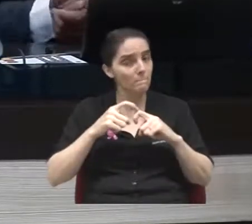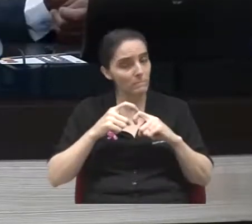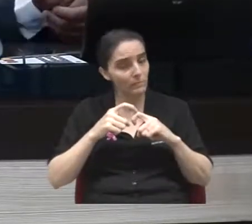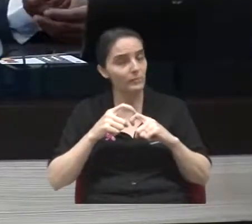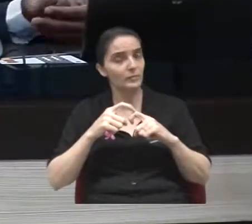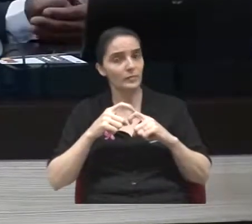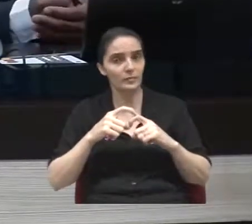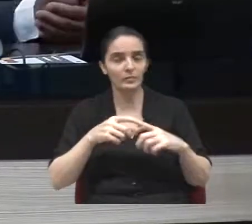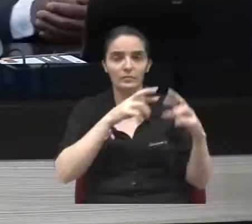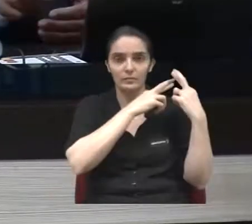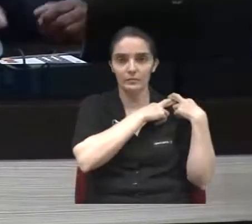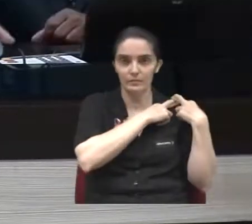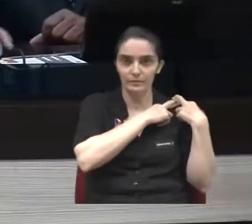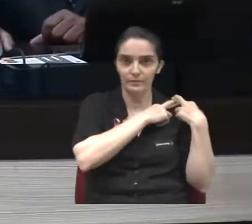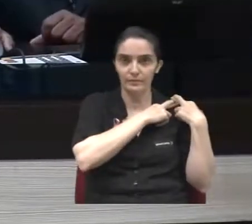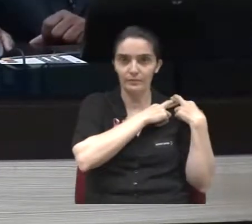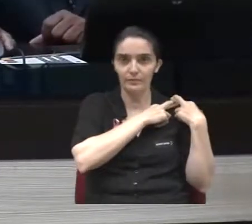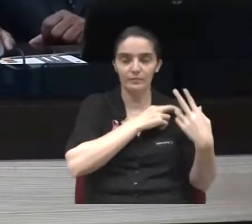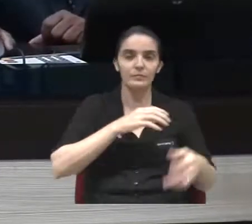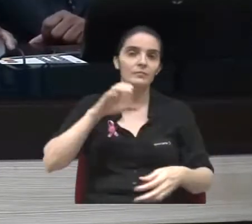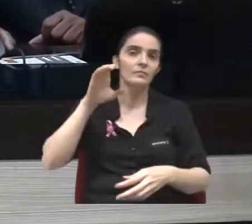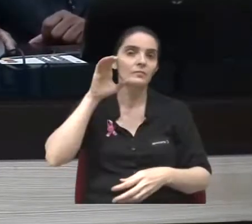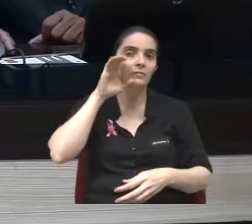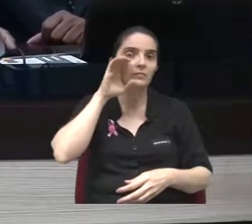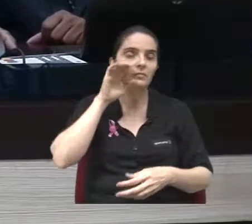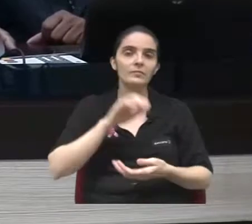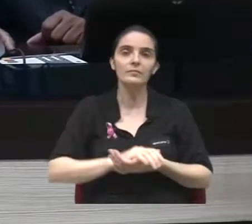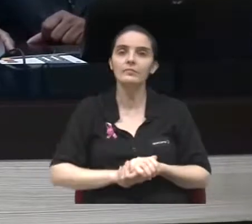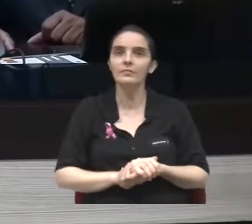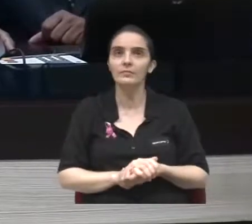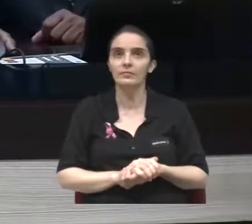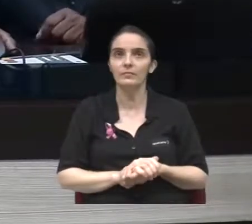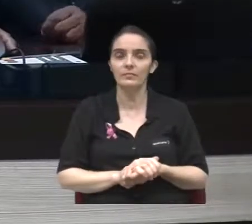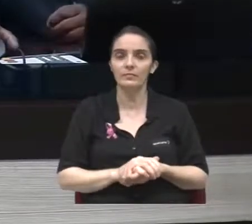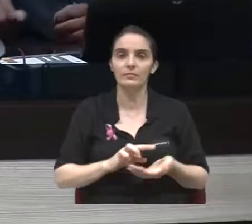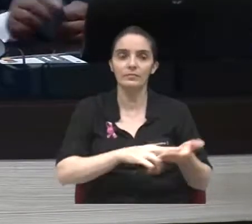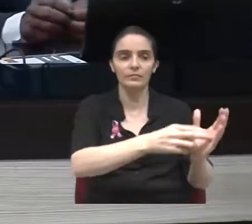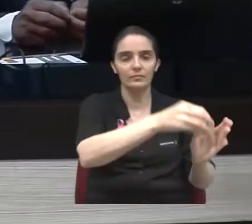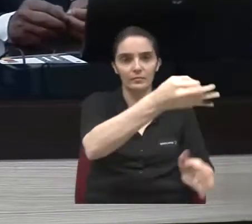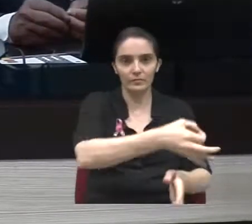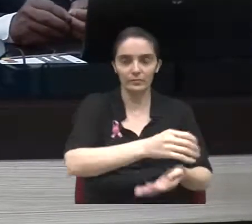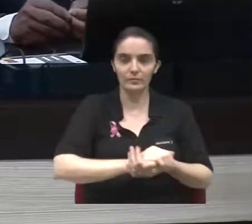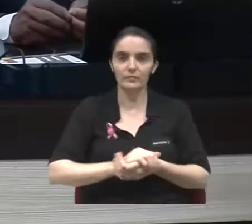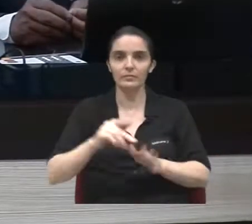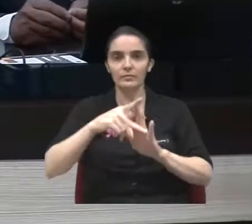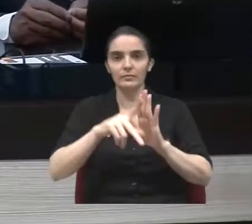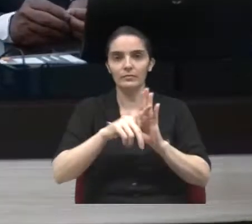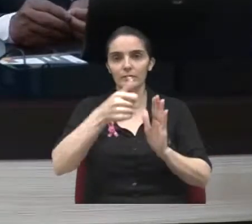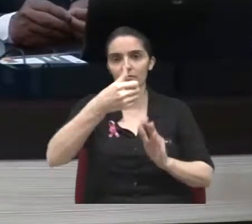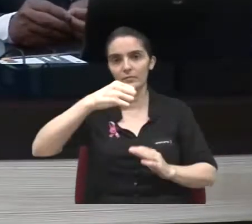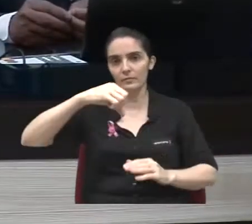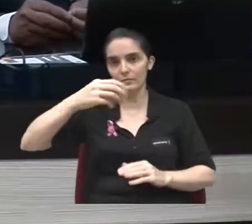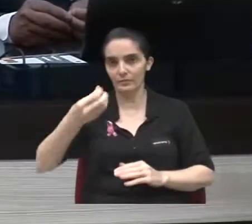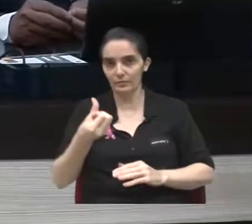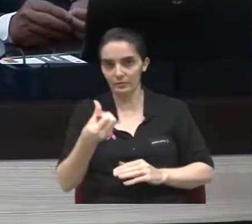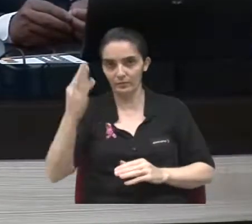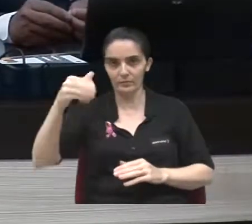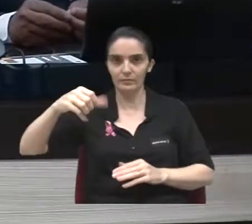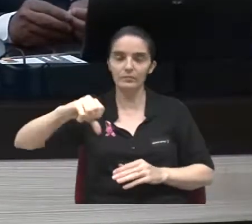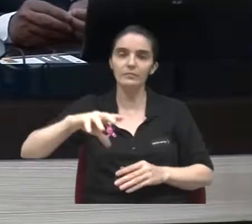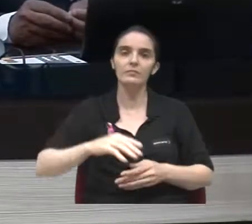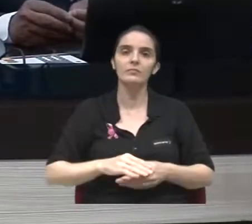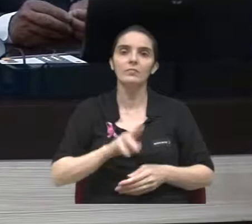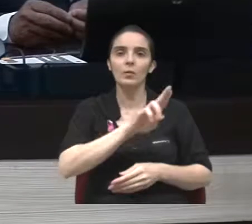Autoria, vereadora Constância Félix. As comissões. Projeto de lei 96/2019 perpetua o nome de